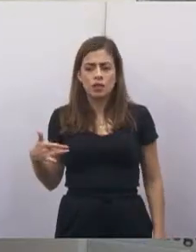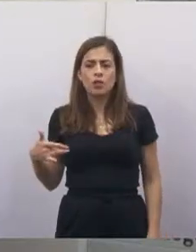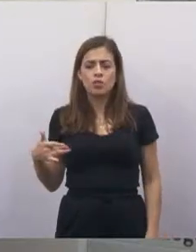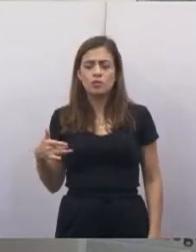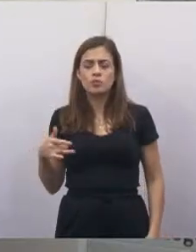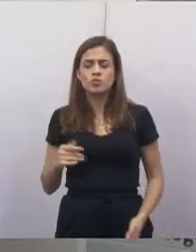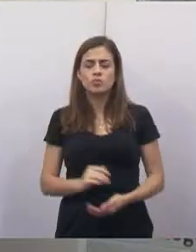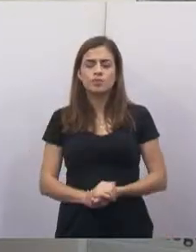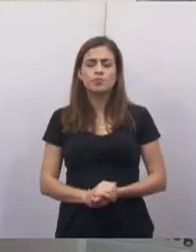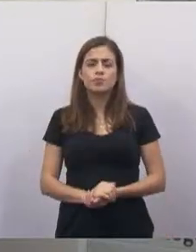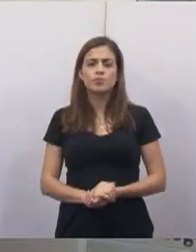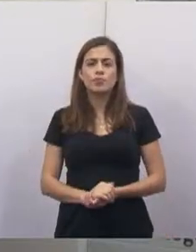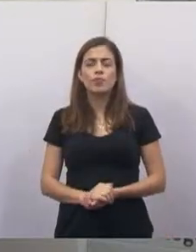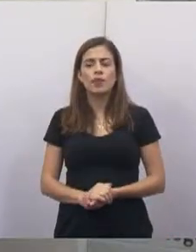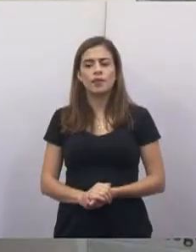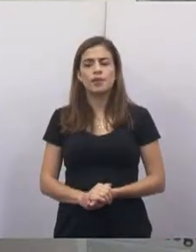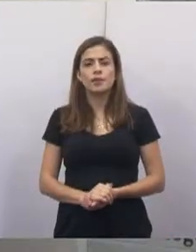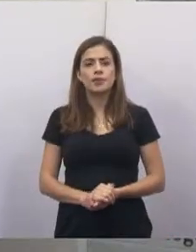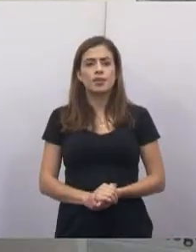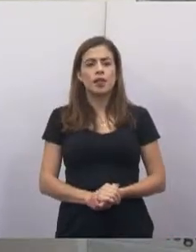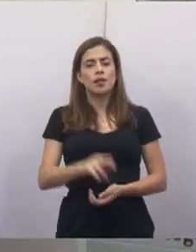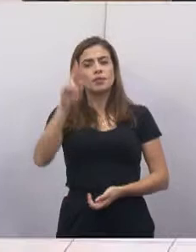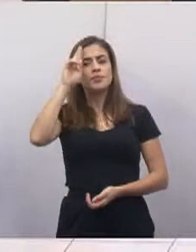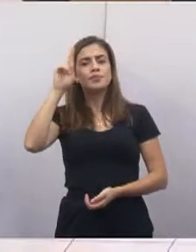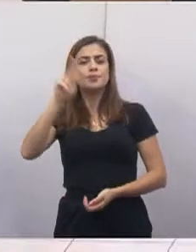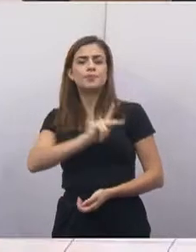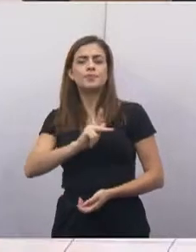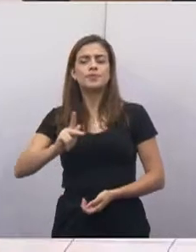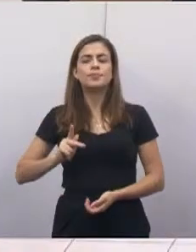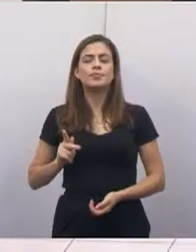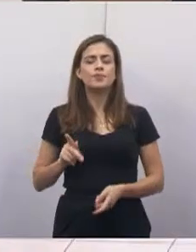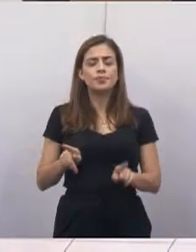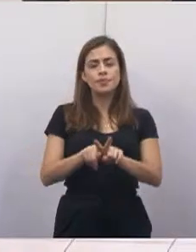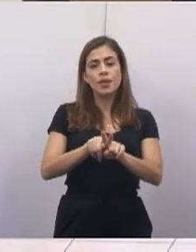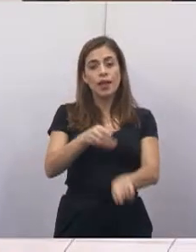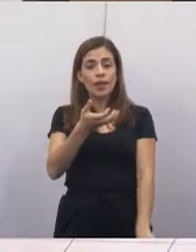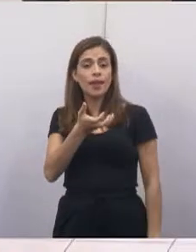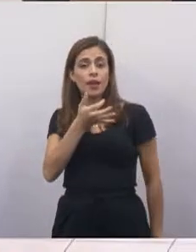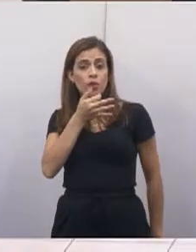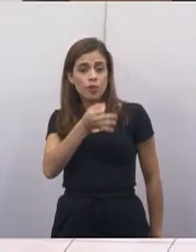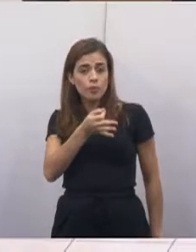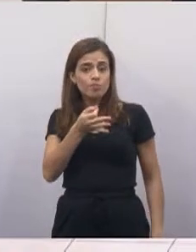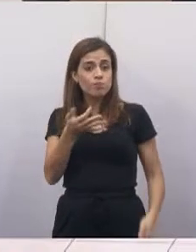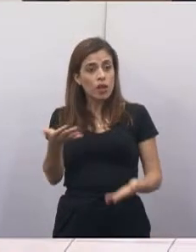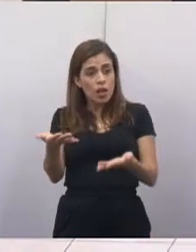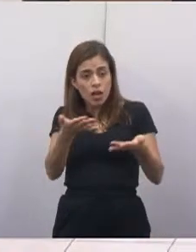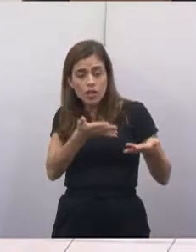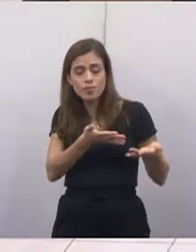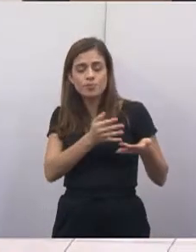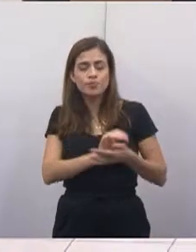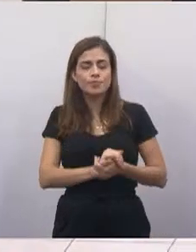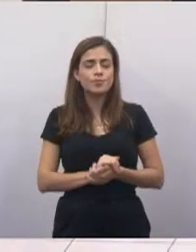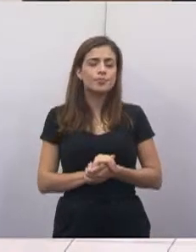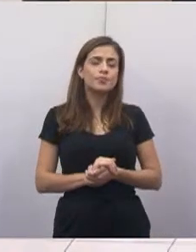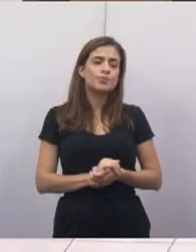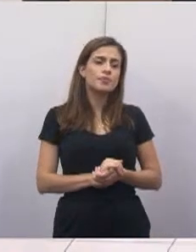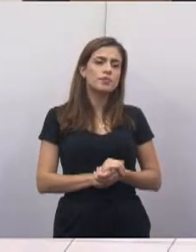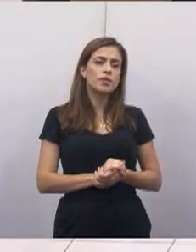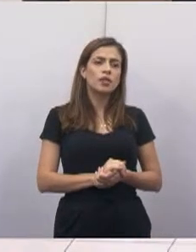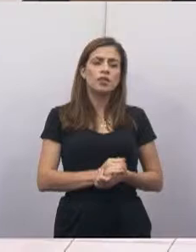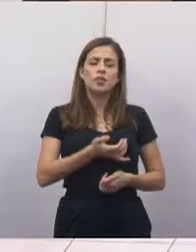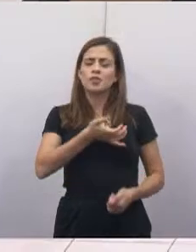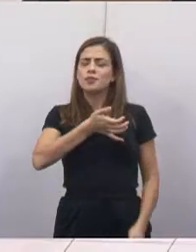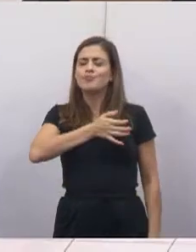situação. Senhor presidente, também quero colaborar nesse aspecto e não quero